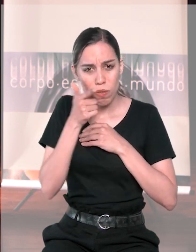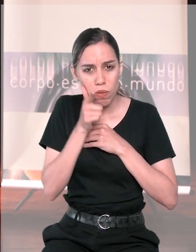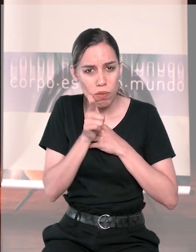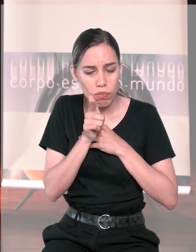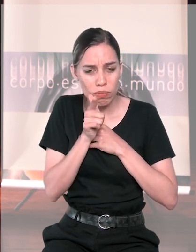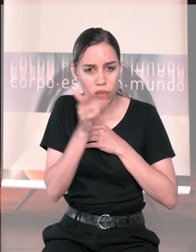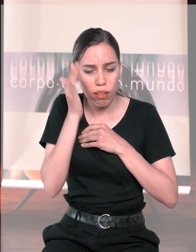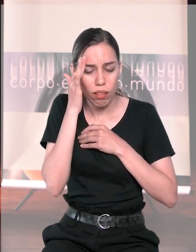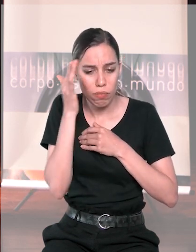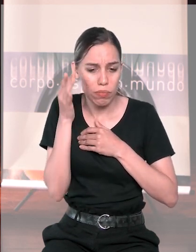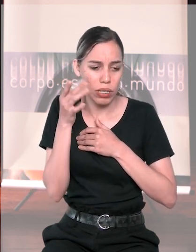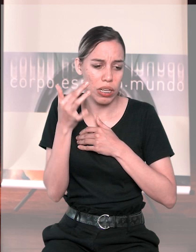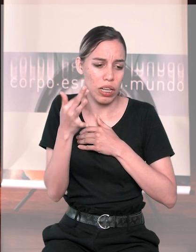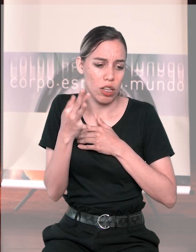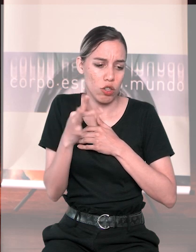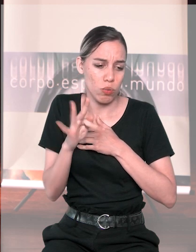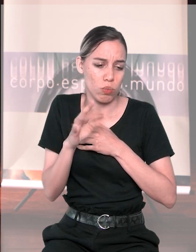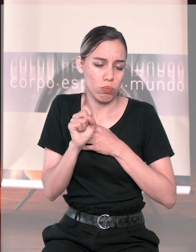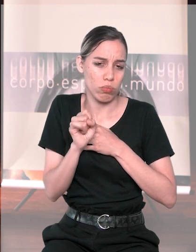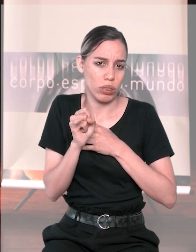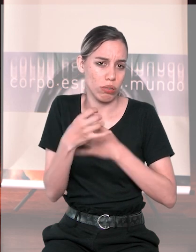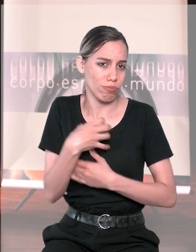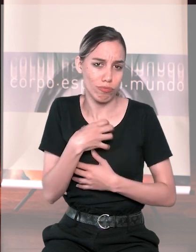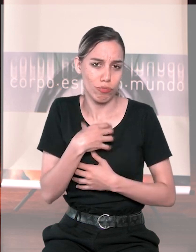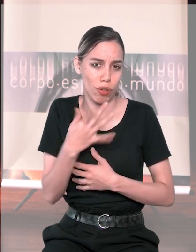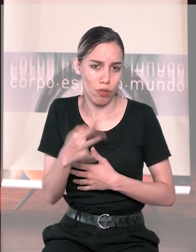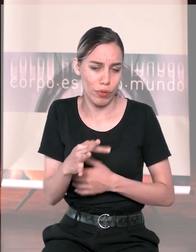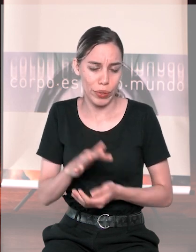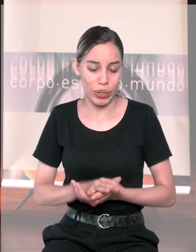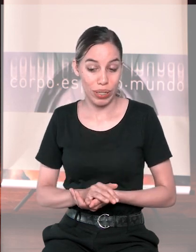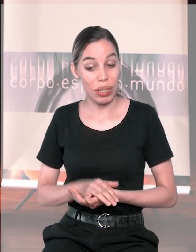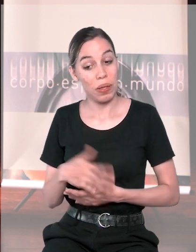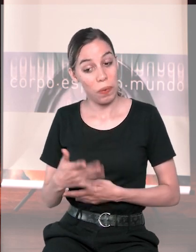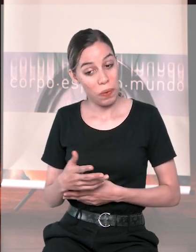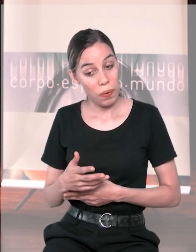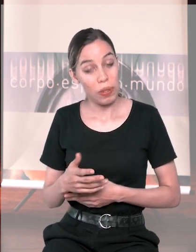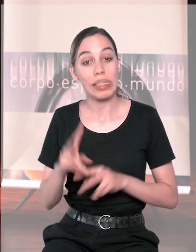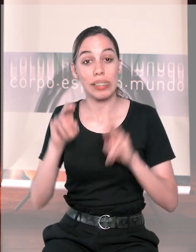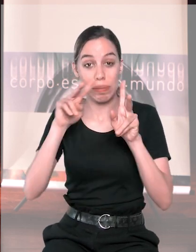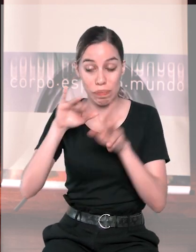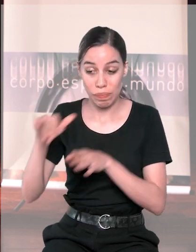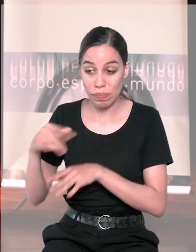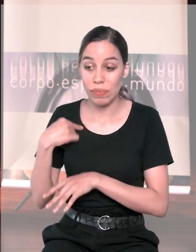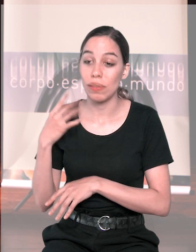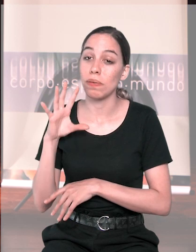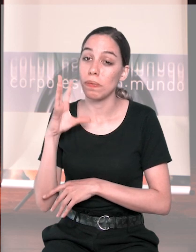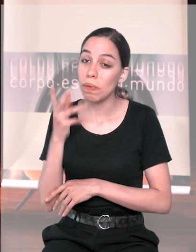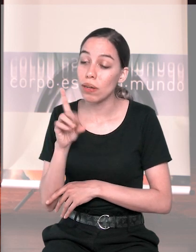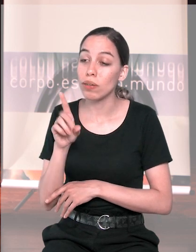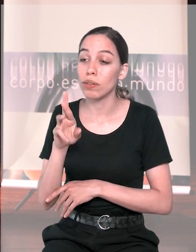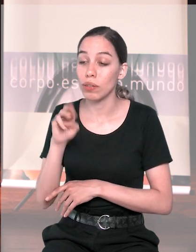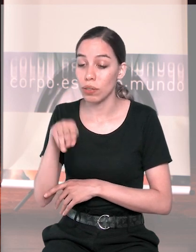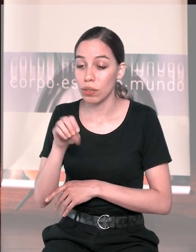uma profunda ferida. Eu acho que é por aqui que o Drummond pega. E aí no relógio do Rosário vira o